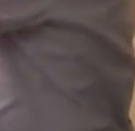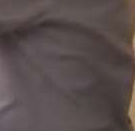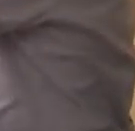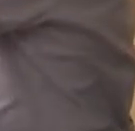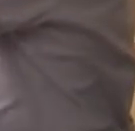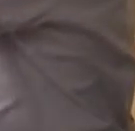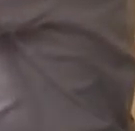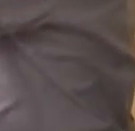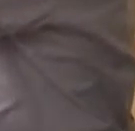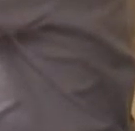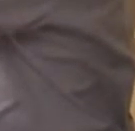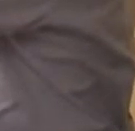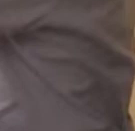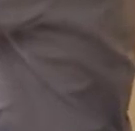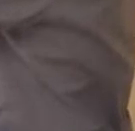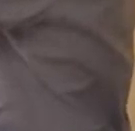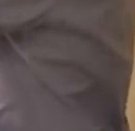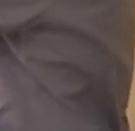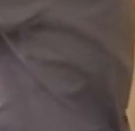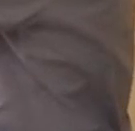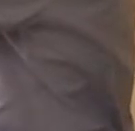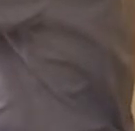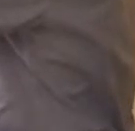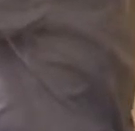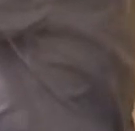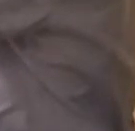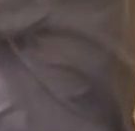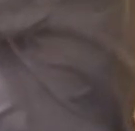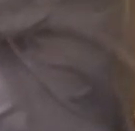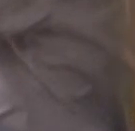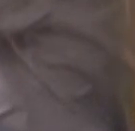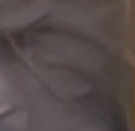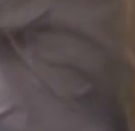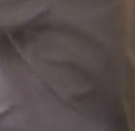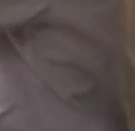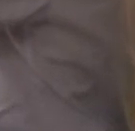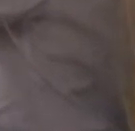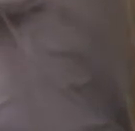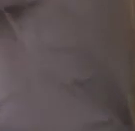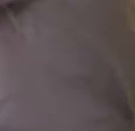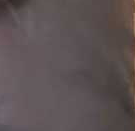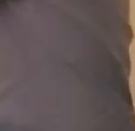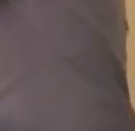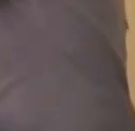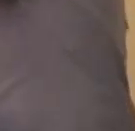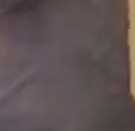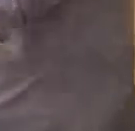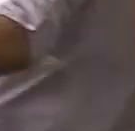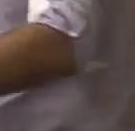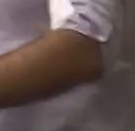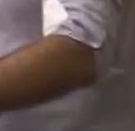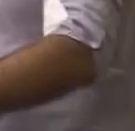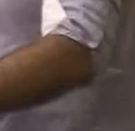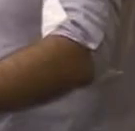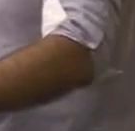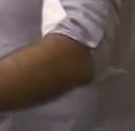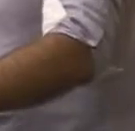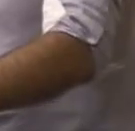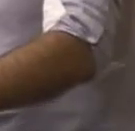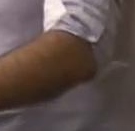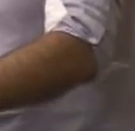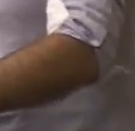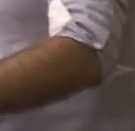comecei me deram a palavra e depois se arrependeram. Porque eu comecei dizendo o seguinte, vereador